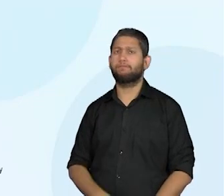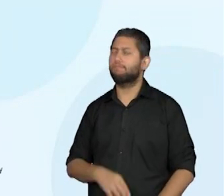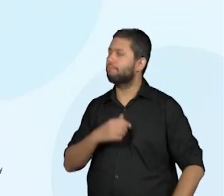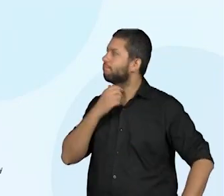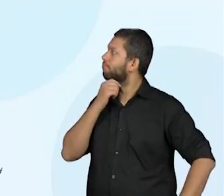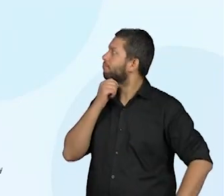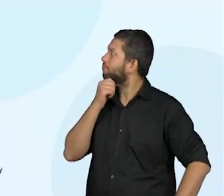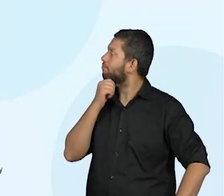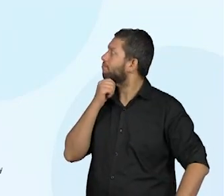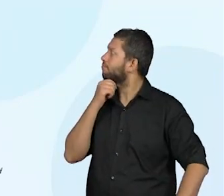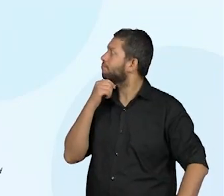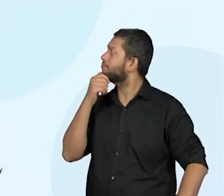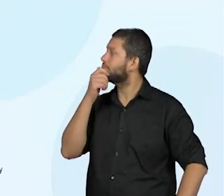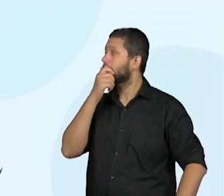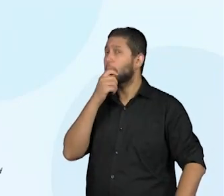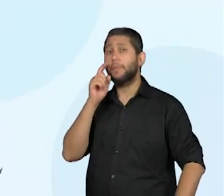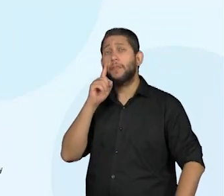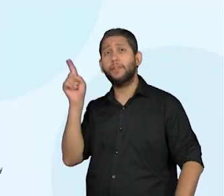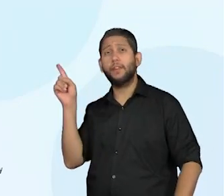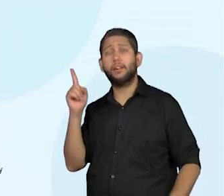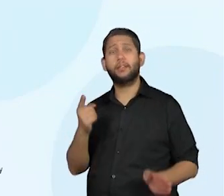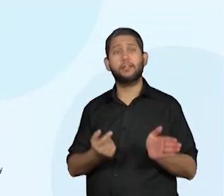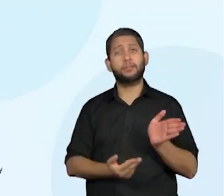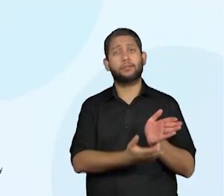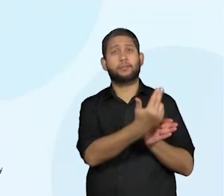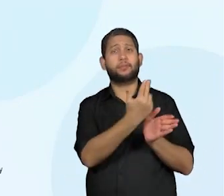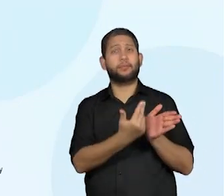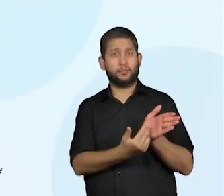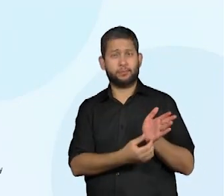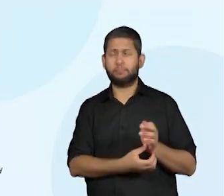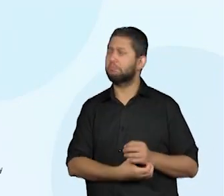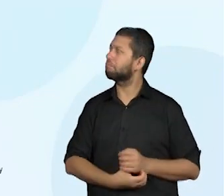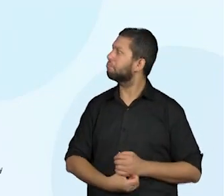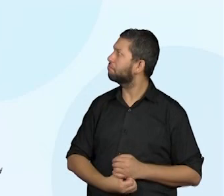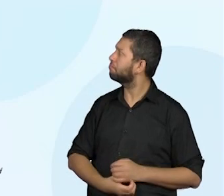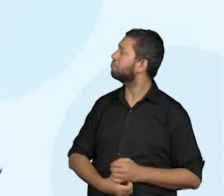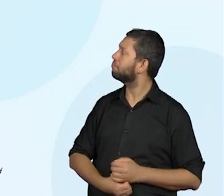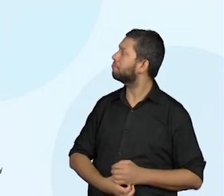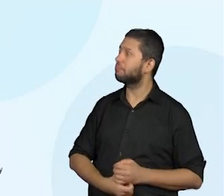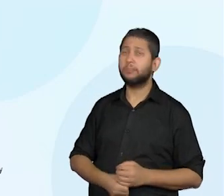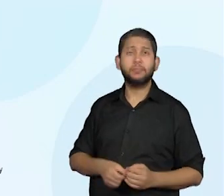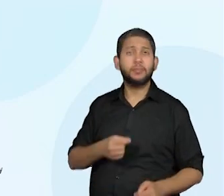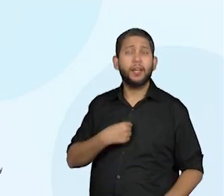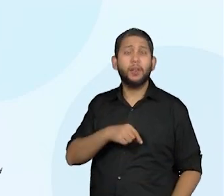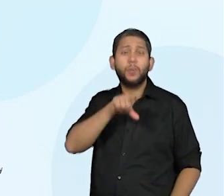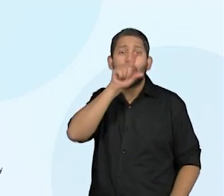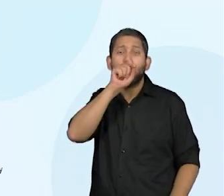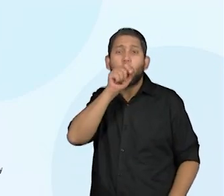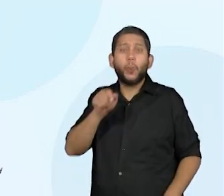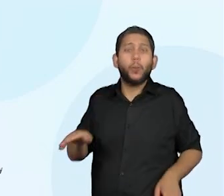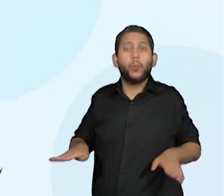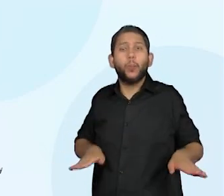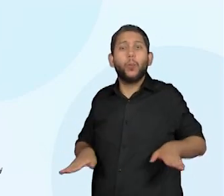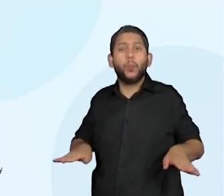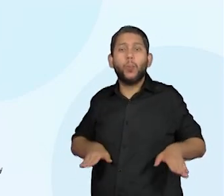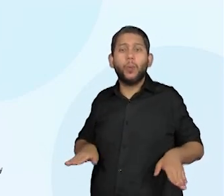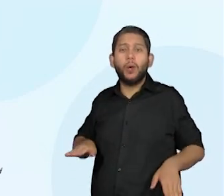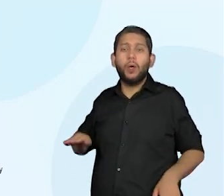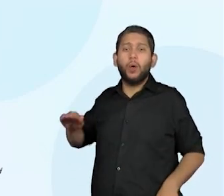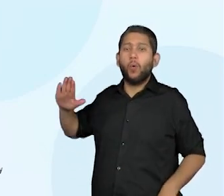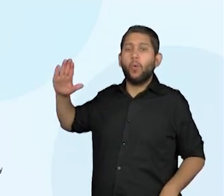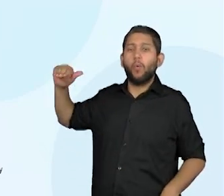Olha só, a gente vê aí uma imagem aí de um pinguim viajando,